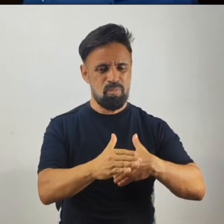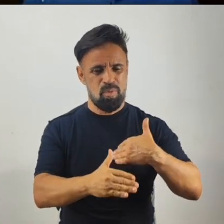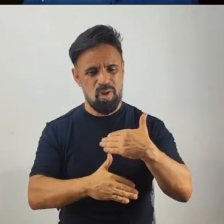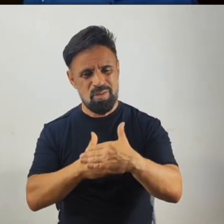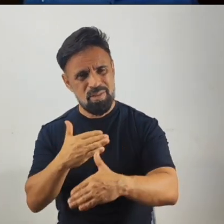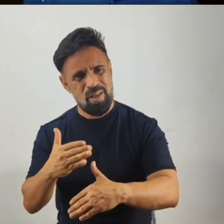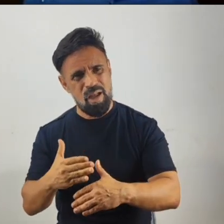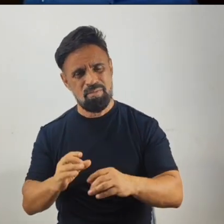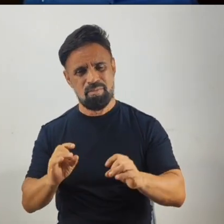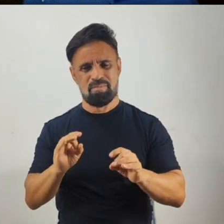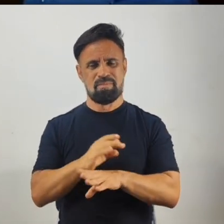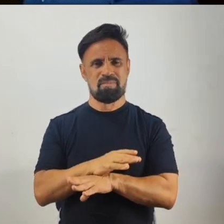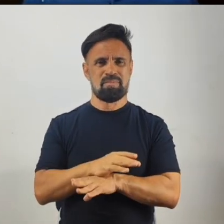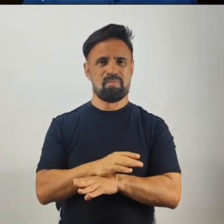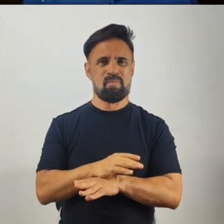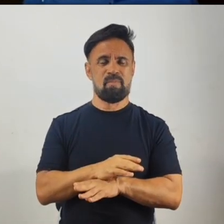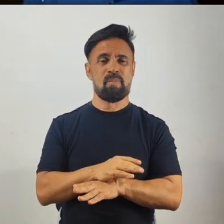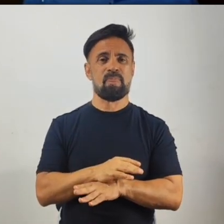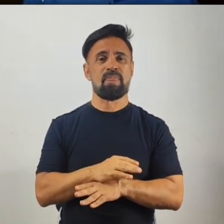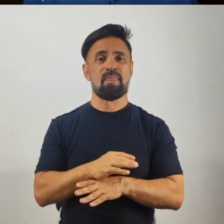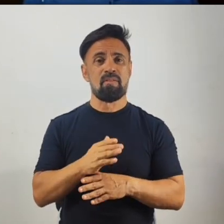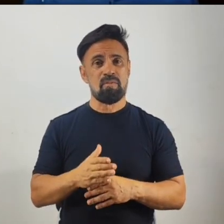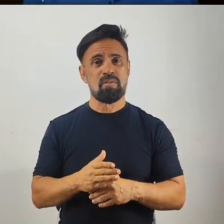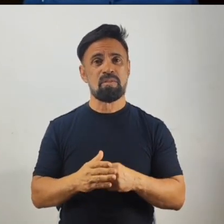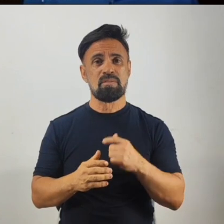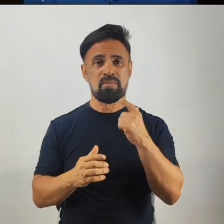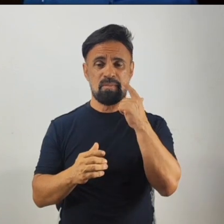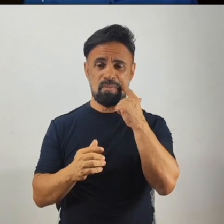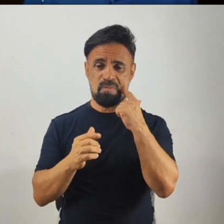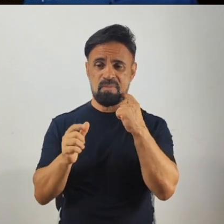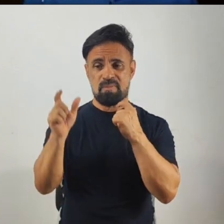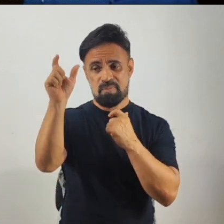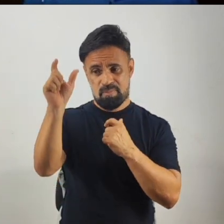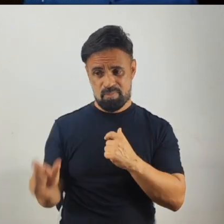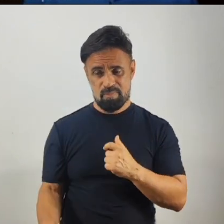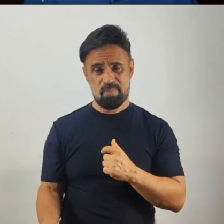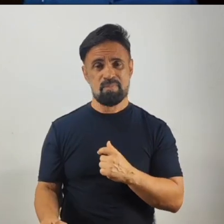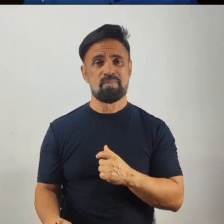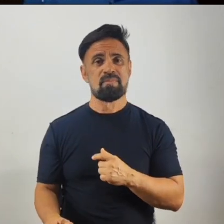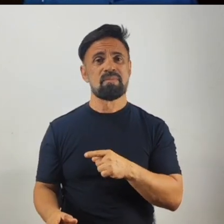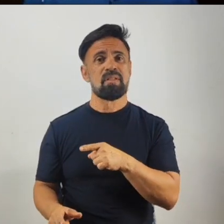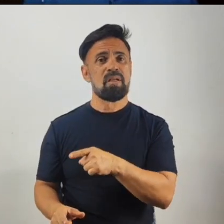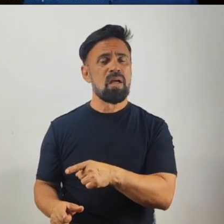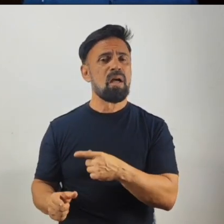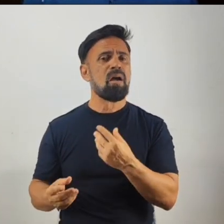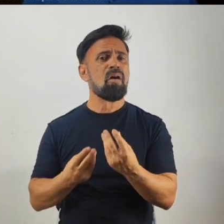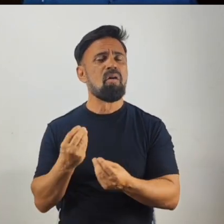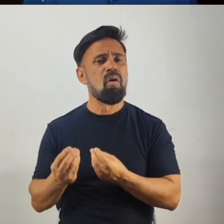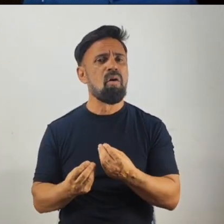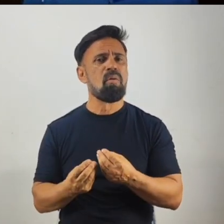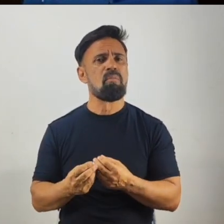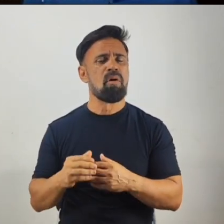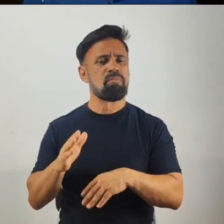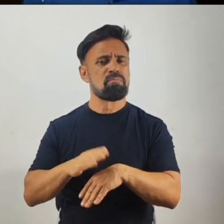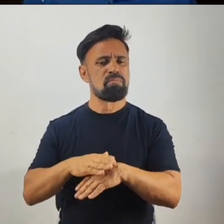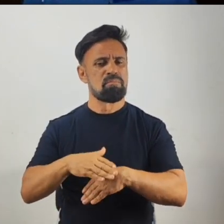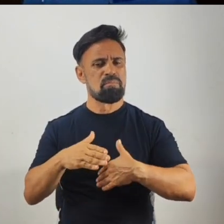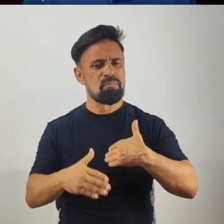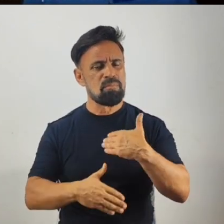entrada, processamento e saída foi que Dona Bedian colocou como os